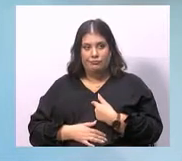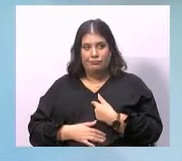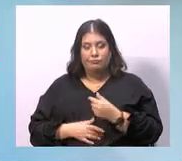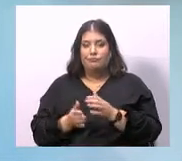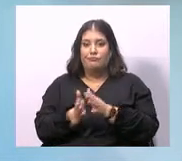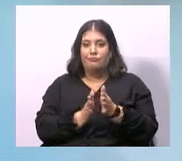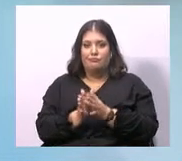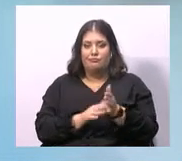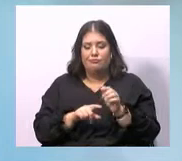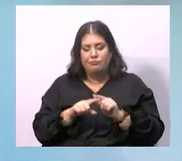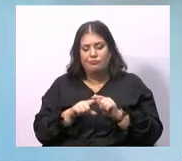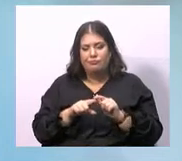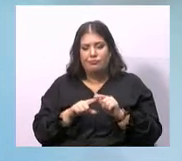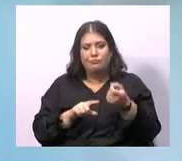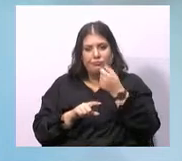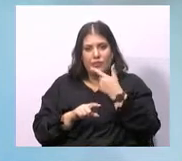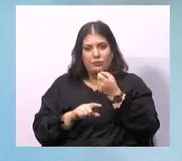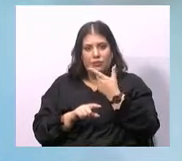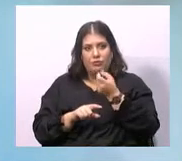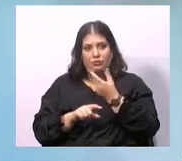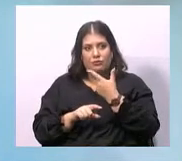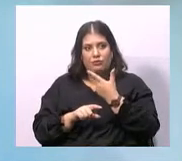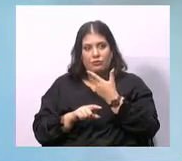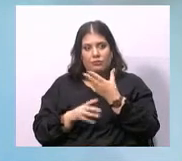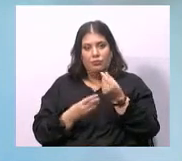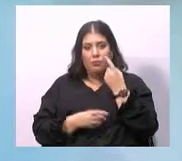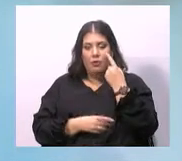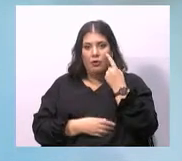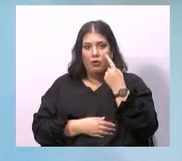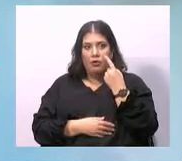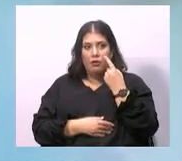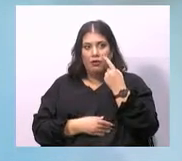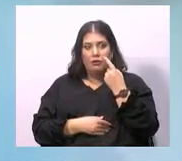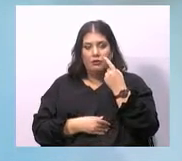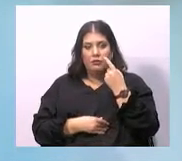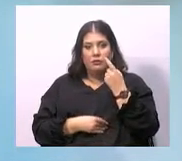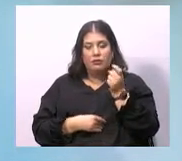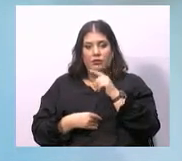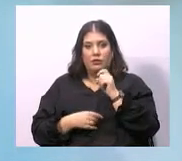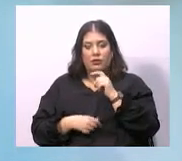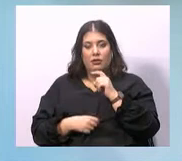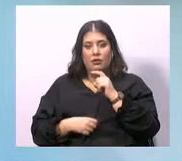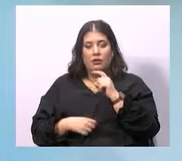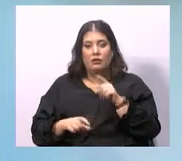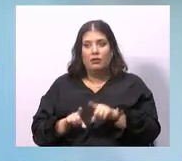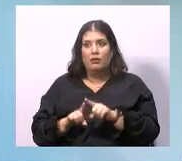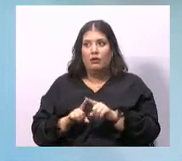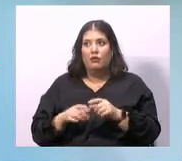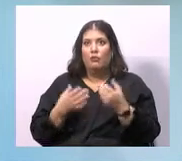pomadas, aqueles medicamentos muito conhecidos antigamente, e que pode não ser o